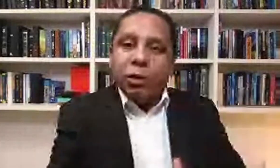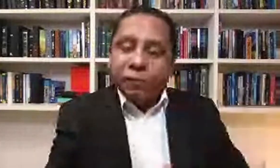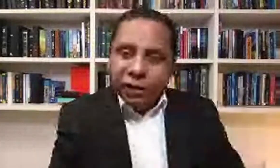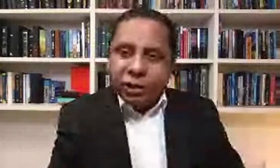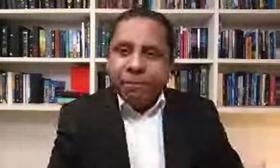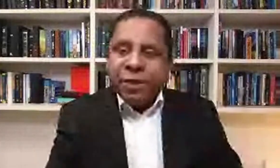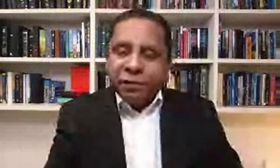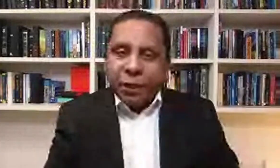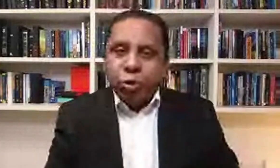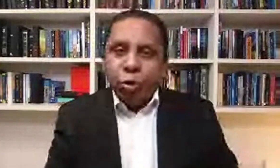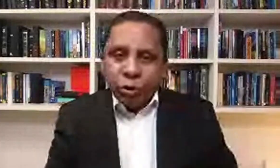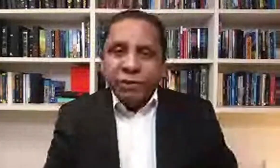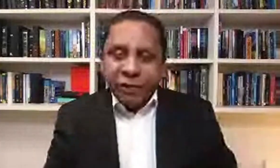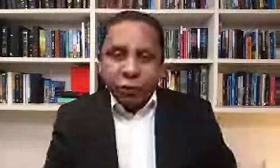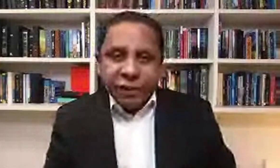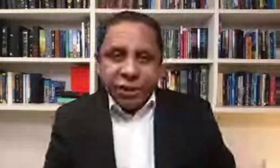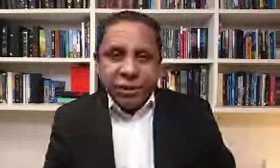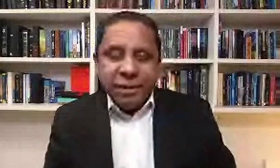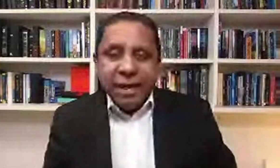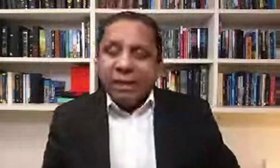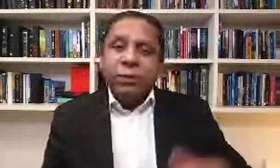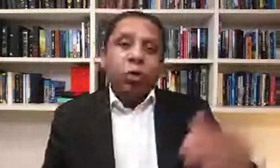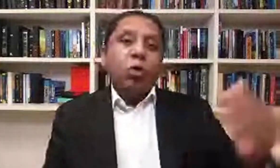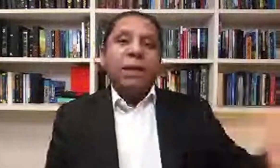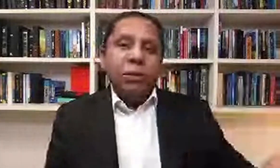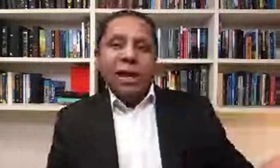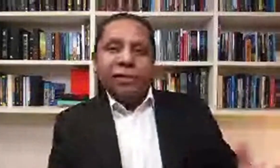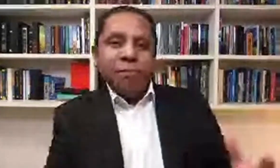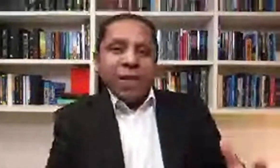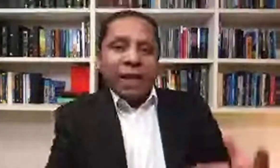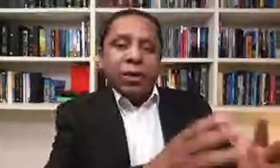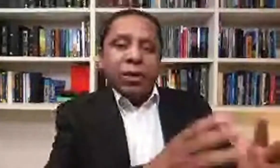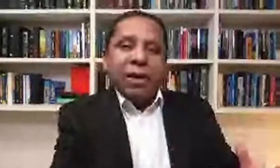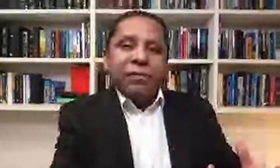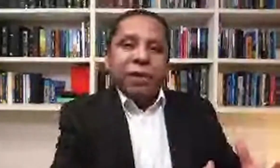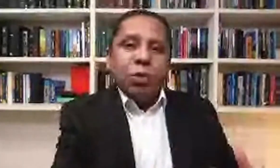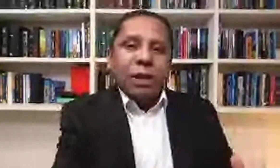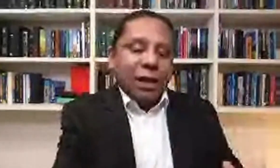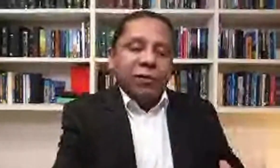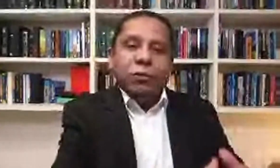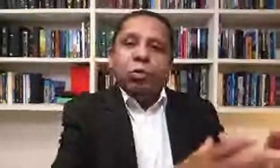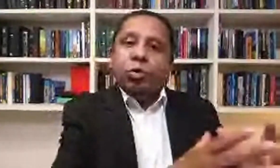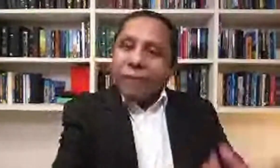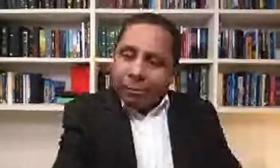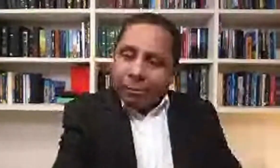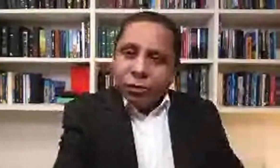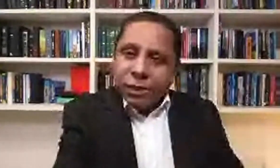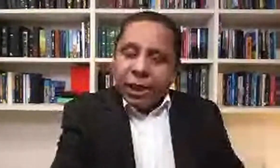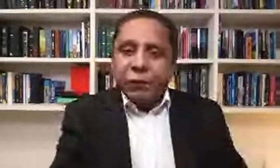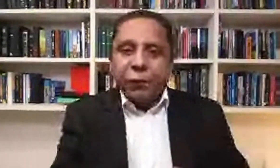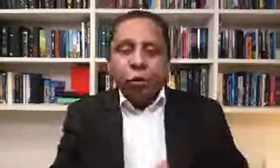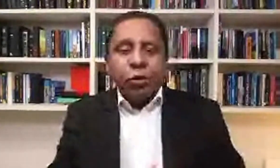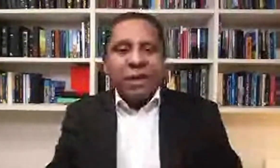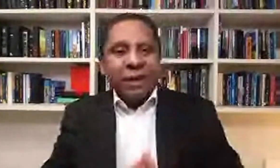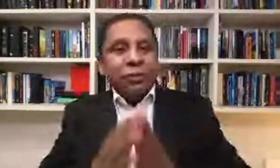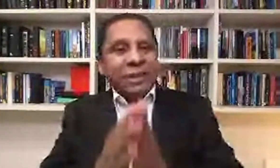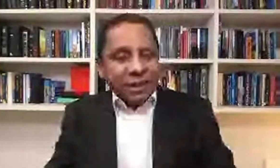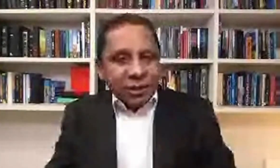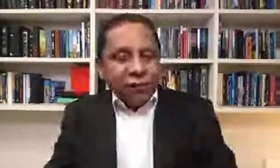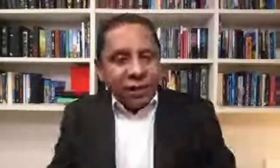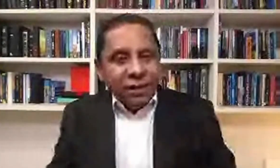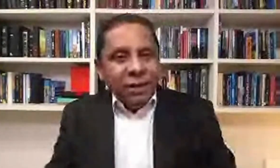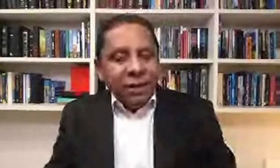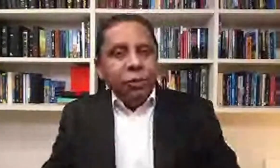em Ezequiel 20, verso 12, verso 20. Assim como Adão e Eva. Adão e Eva guardavam o sábado. Eles foram criados